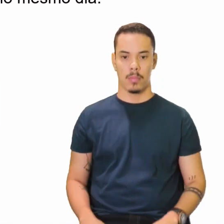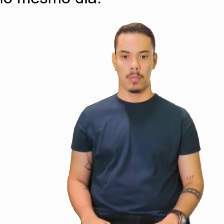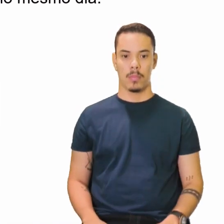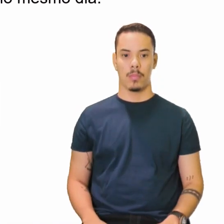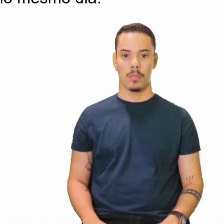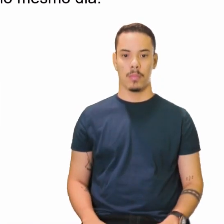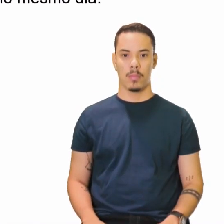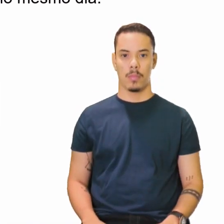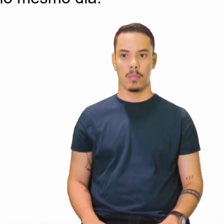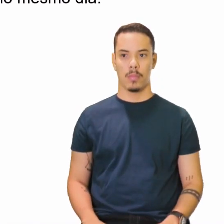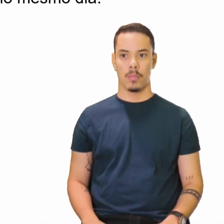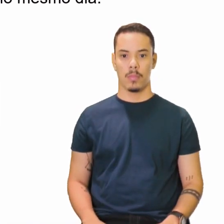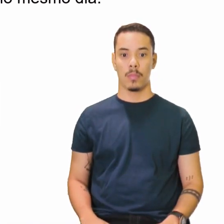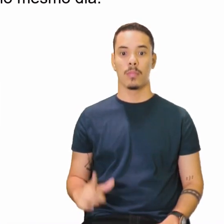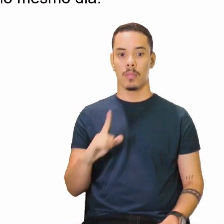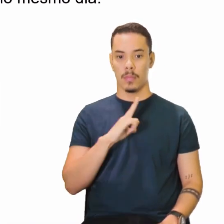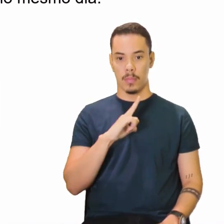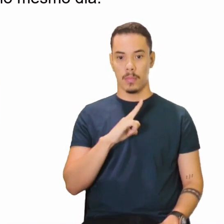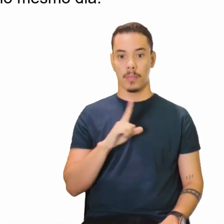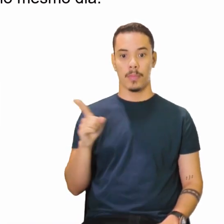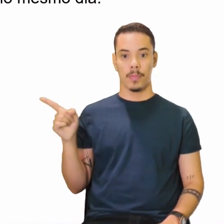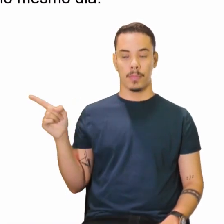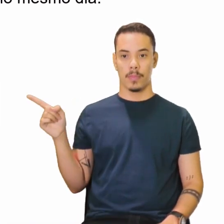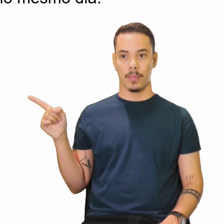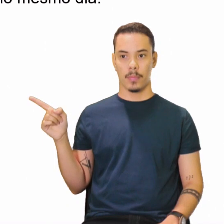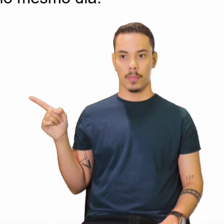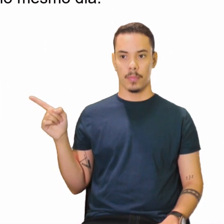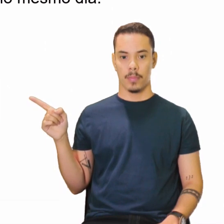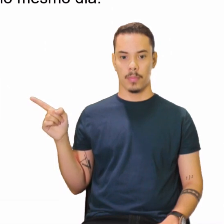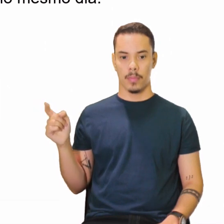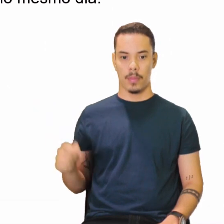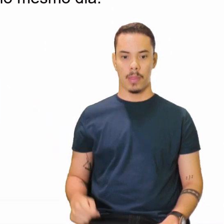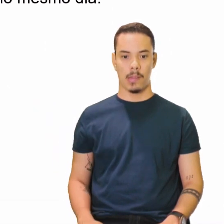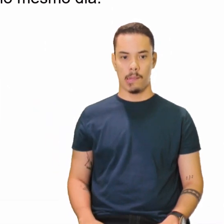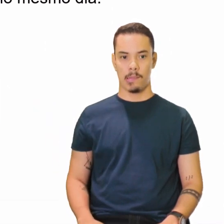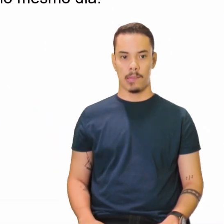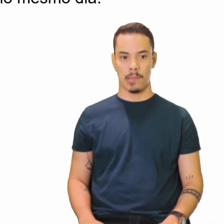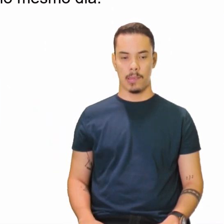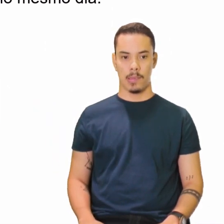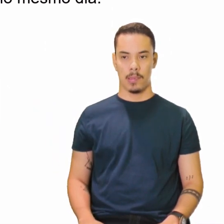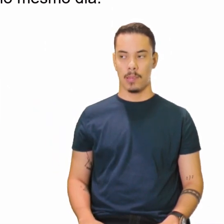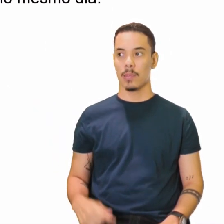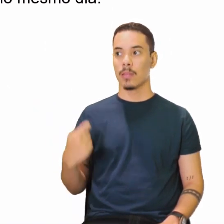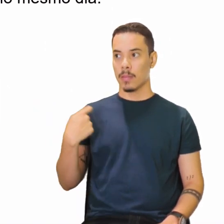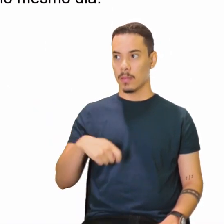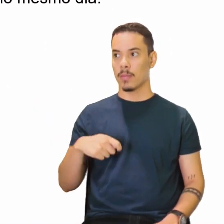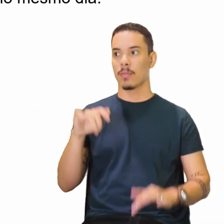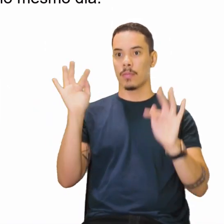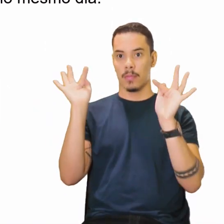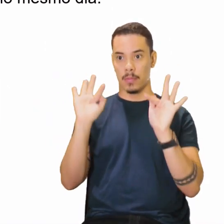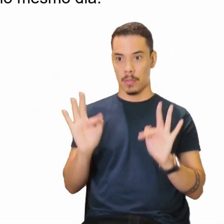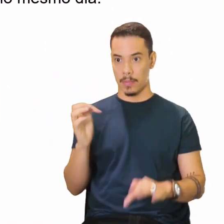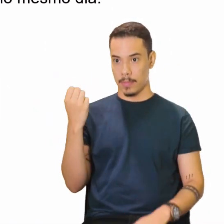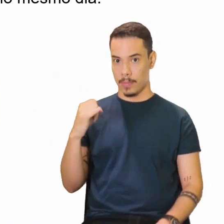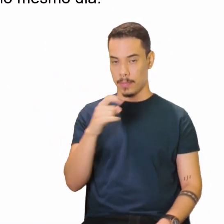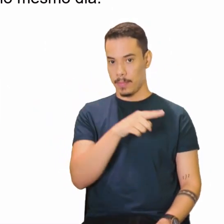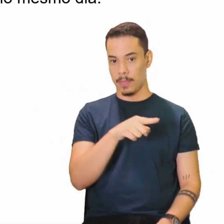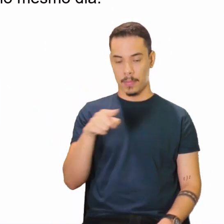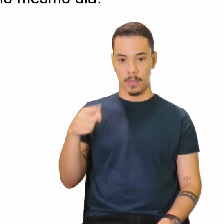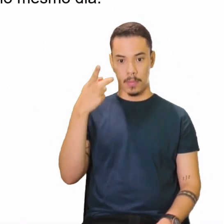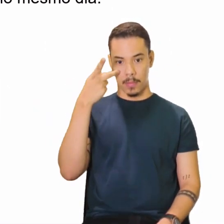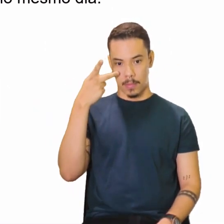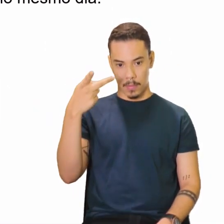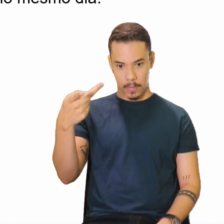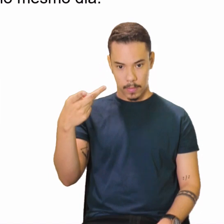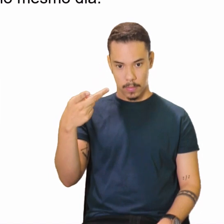das conjunções coordenativas, temos também as subordinadas. Olha só, aqui ela ficará feliz se você for